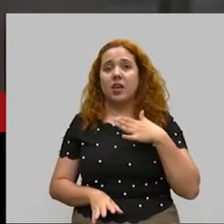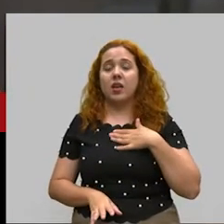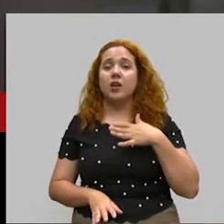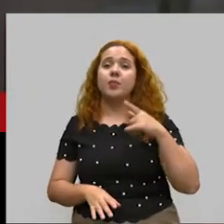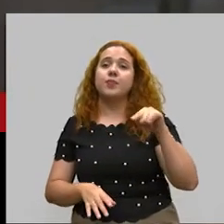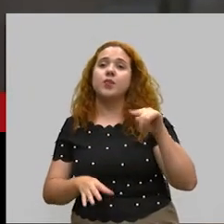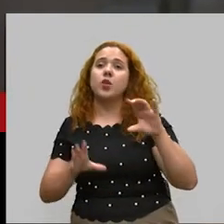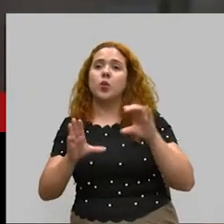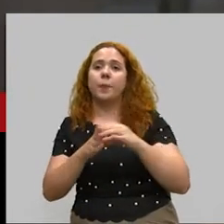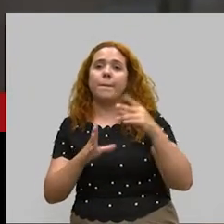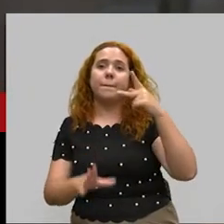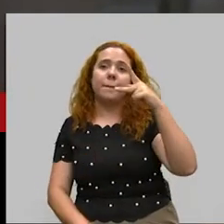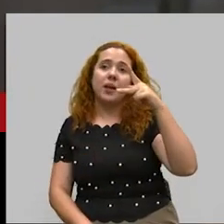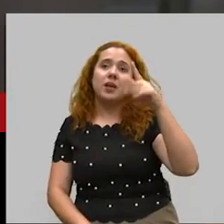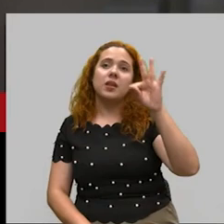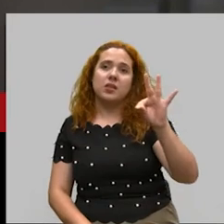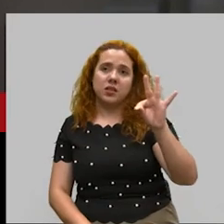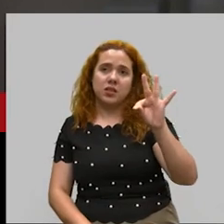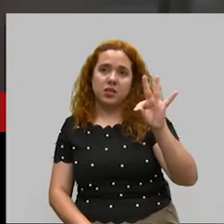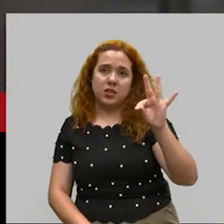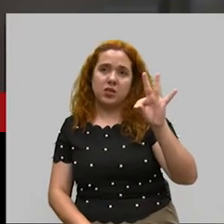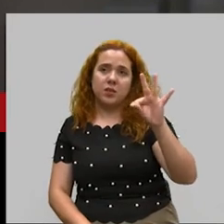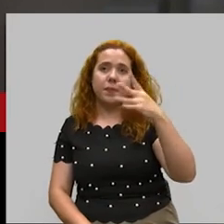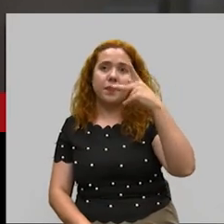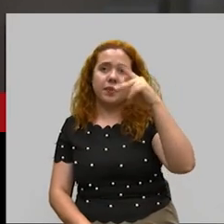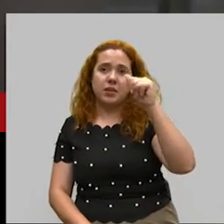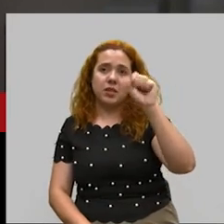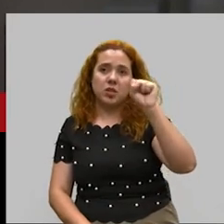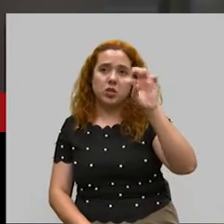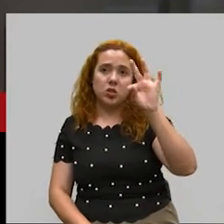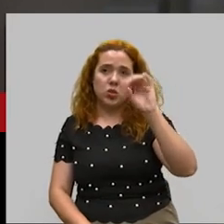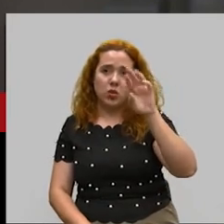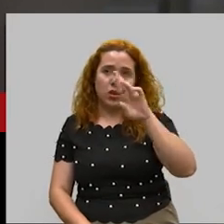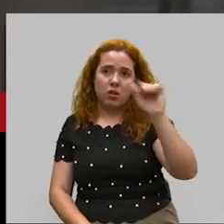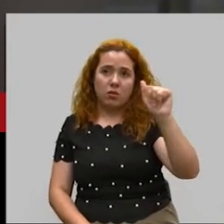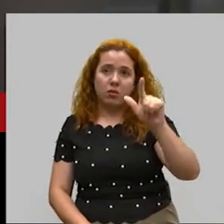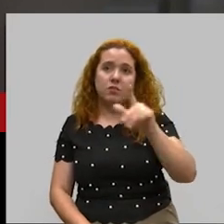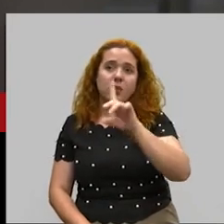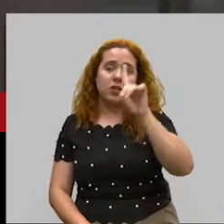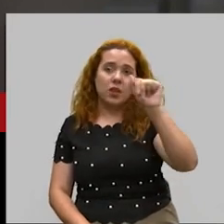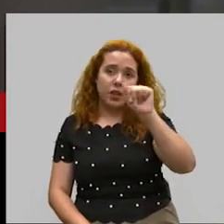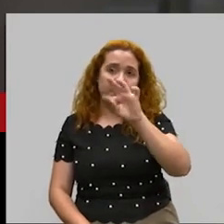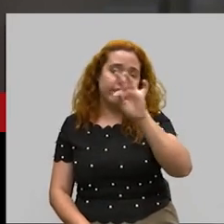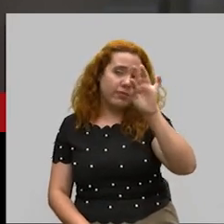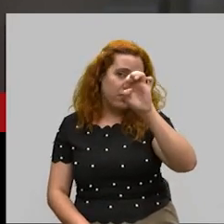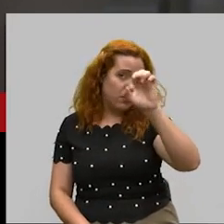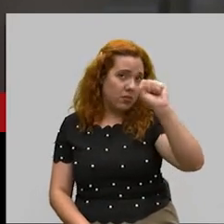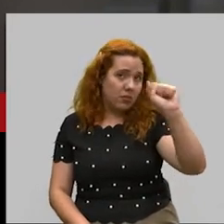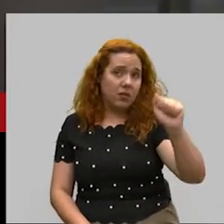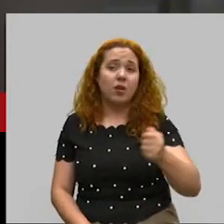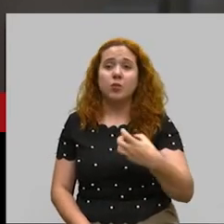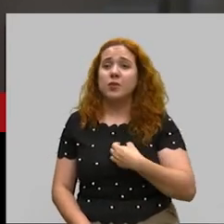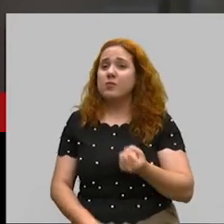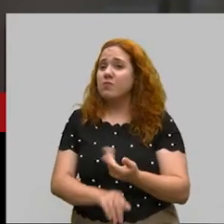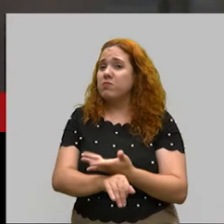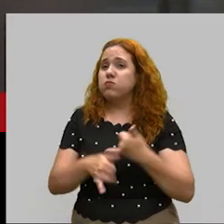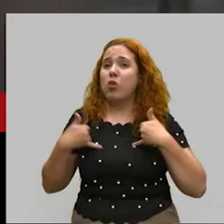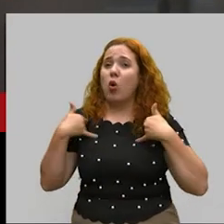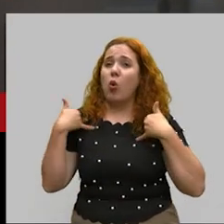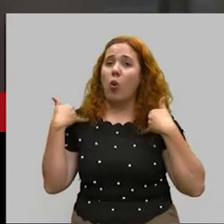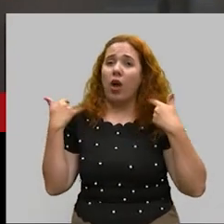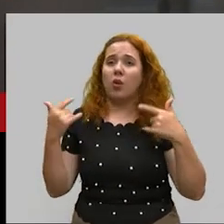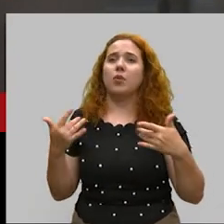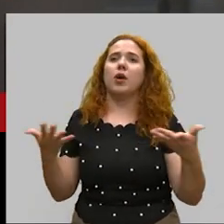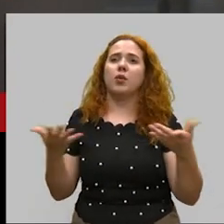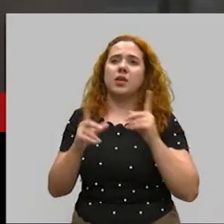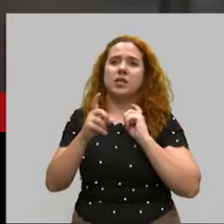terra eh eu tô muito honrada de estar aqui na mesa com os colegas que vem construindo